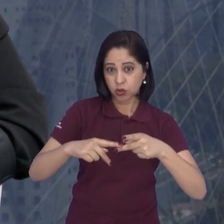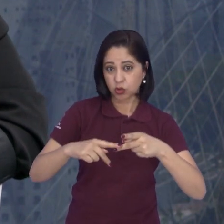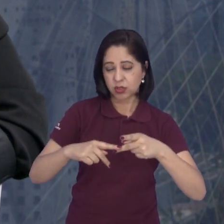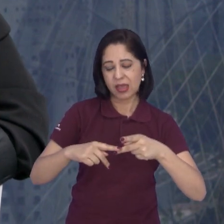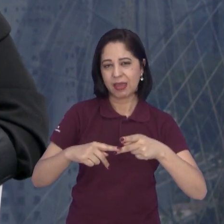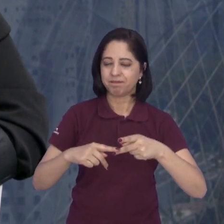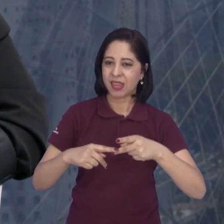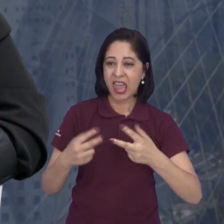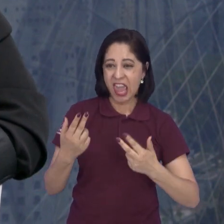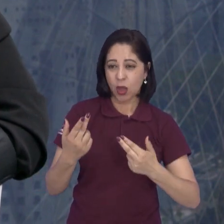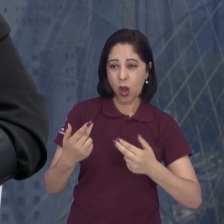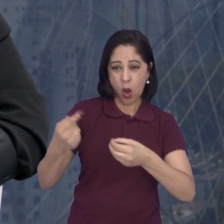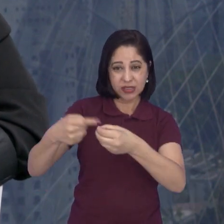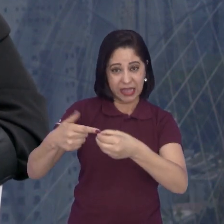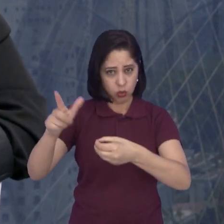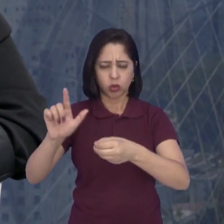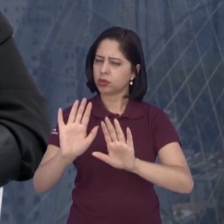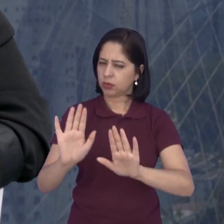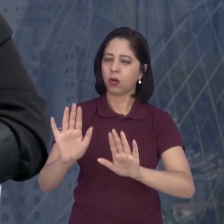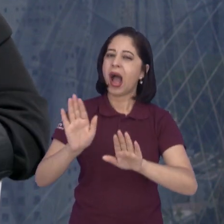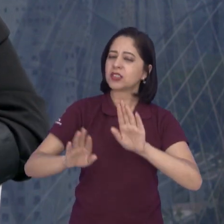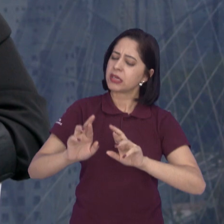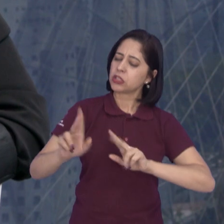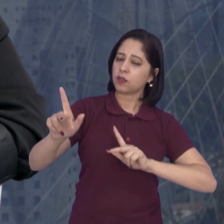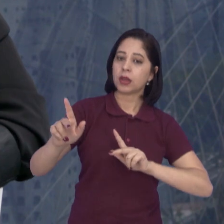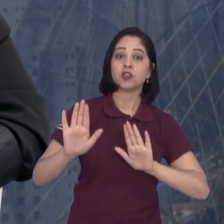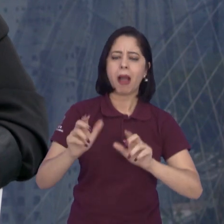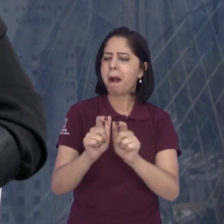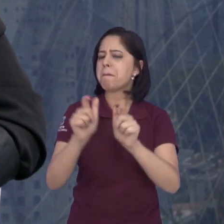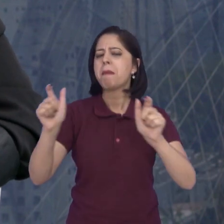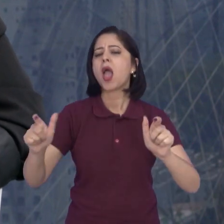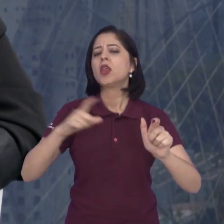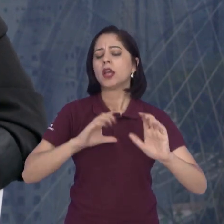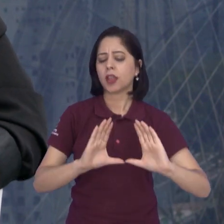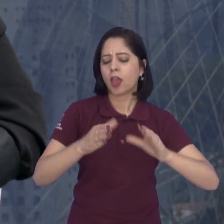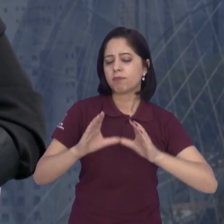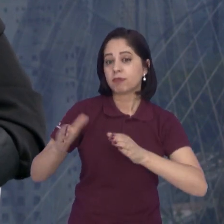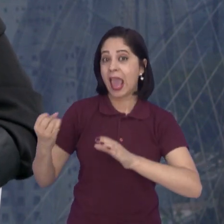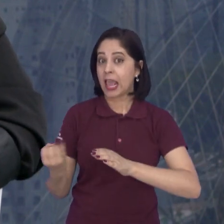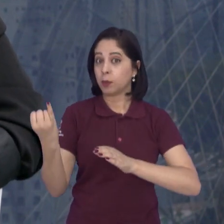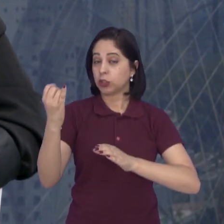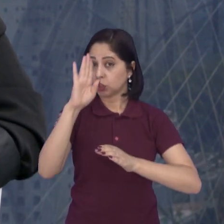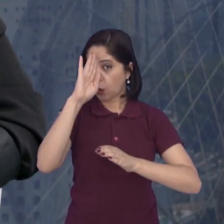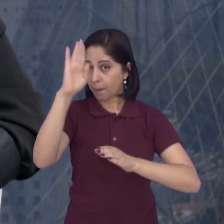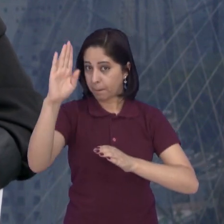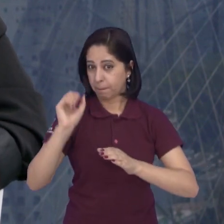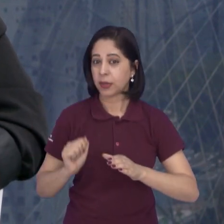sempre vão ter em outras subseções, né? Mas a grande maioria tem pelo menos aquelas que a gente considera as comissões